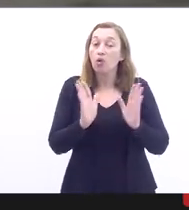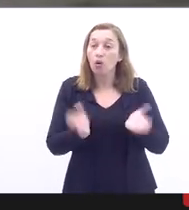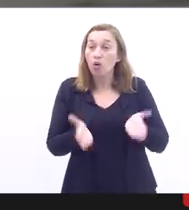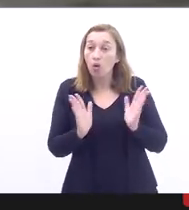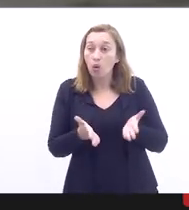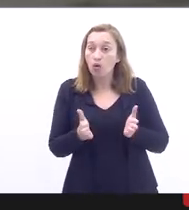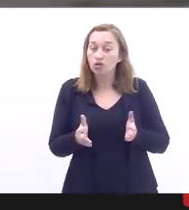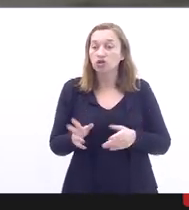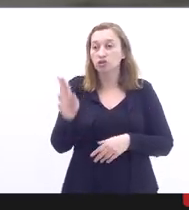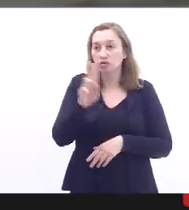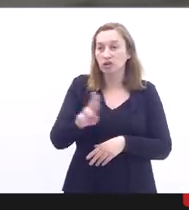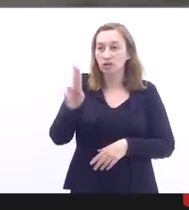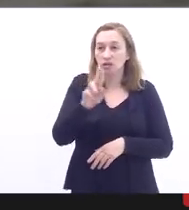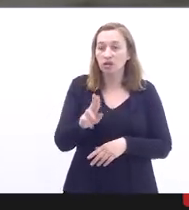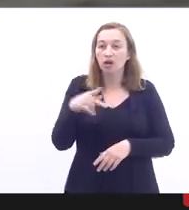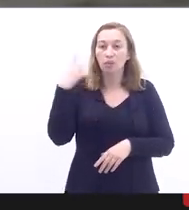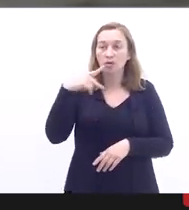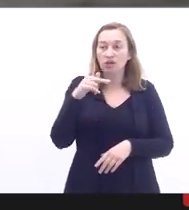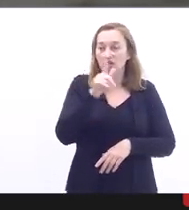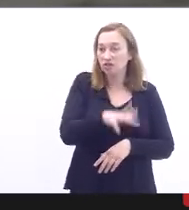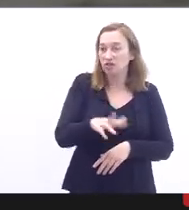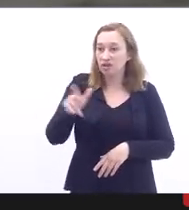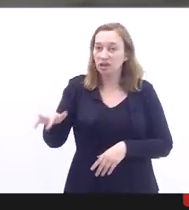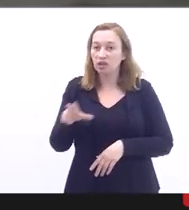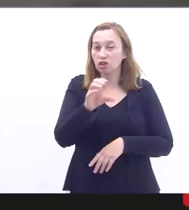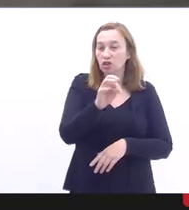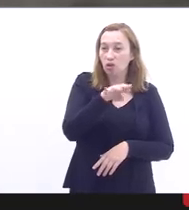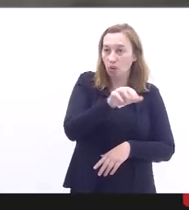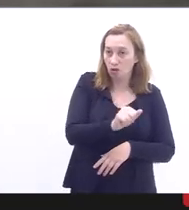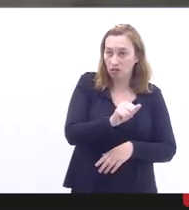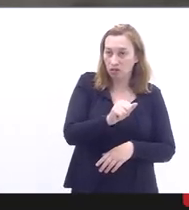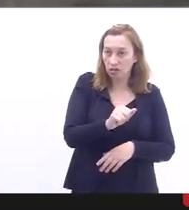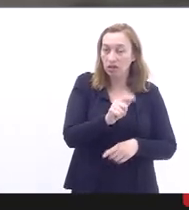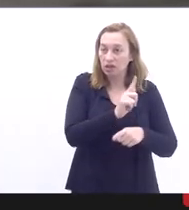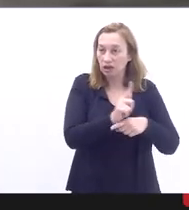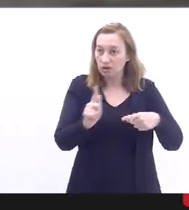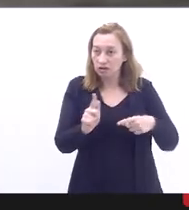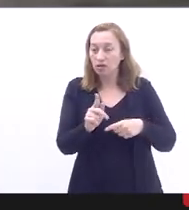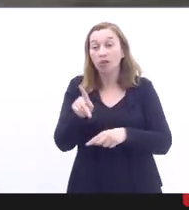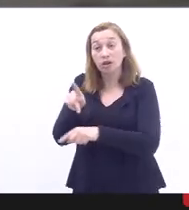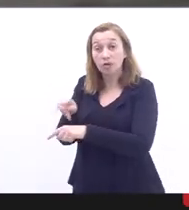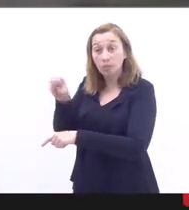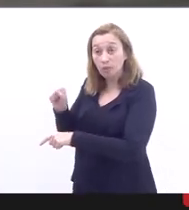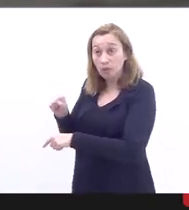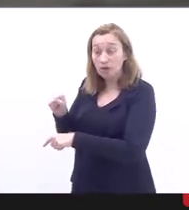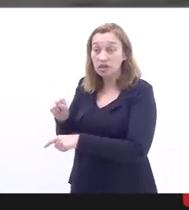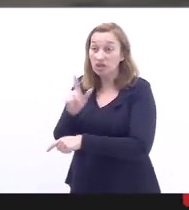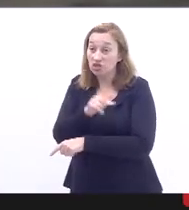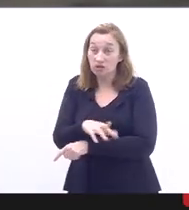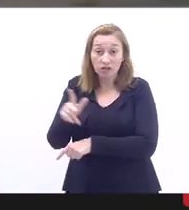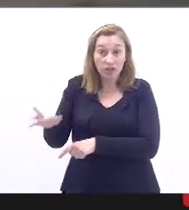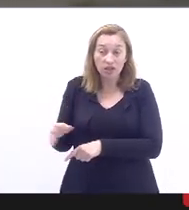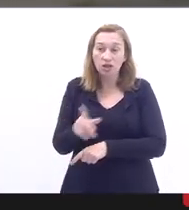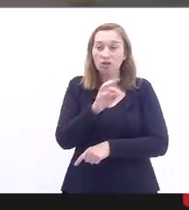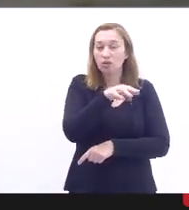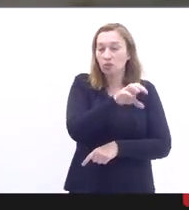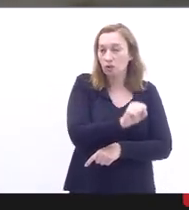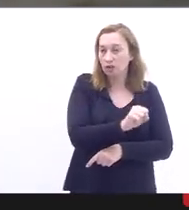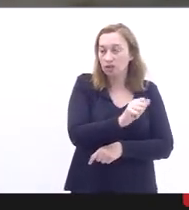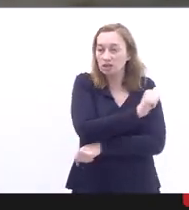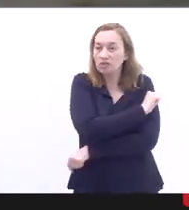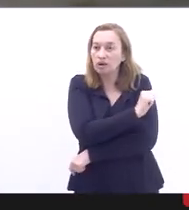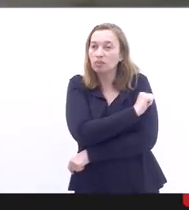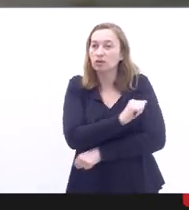a gente tem uma política diferenciada de quota da graduação para Cota da pós graduação os estudantes cotistas da